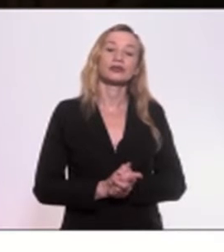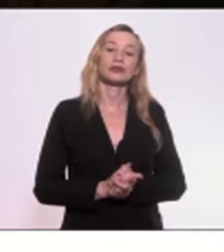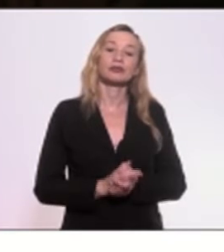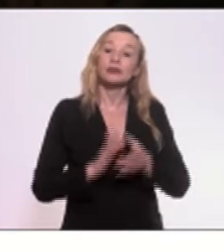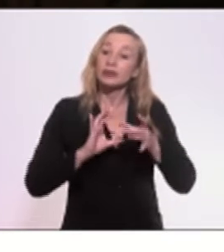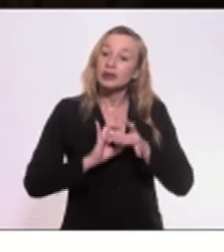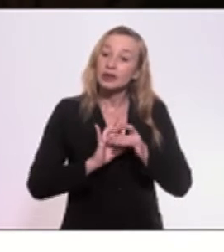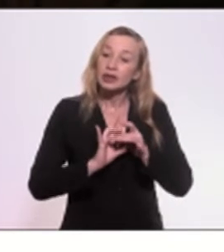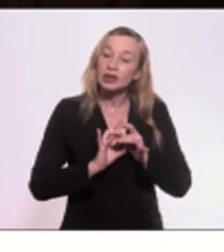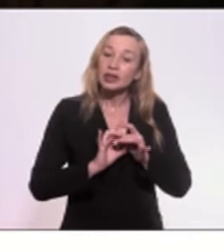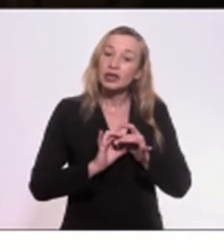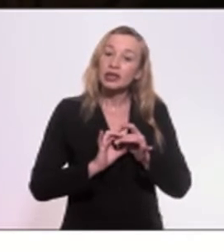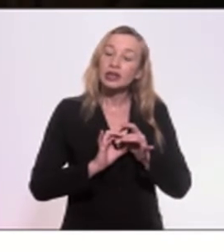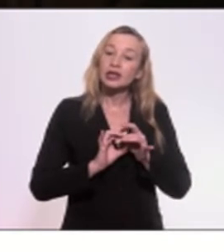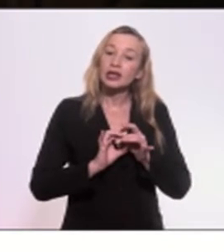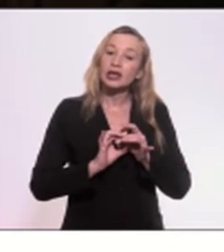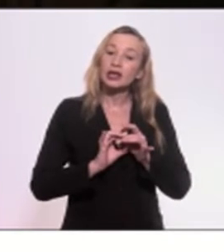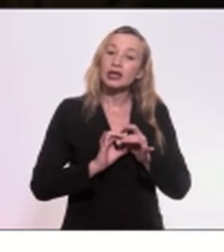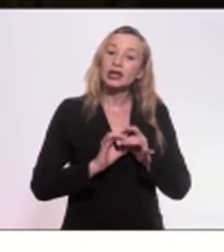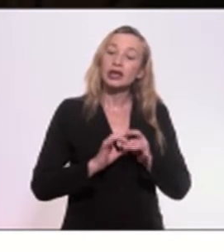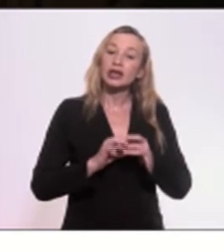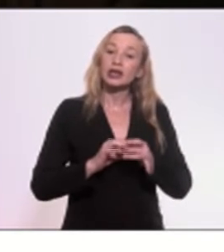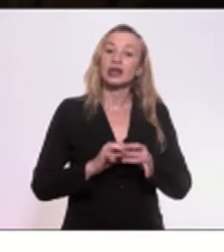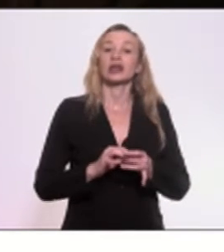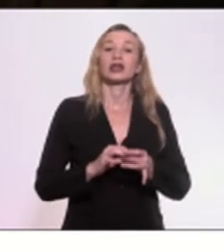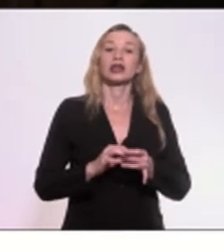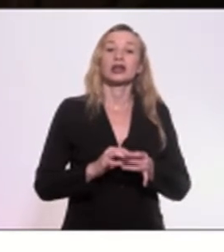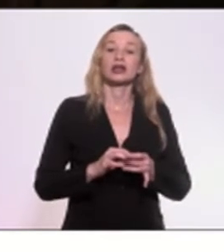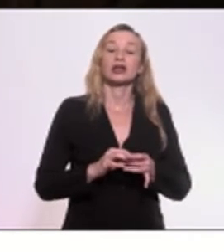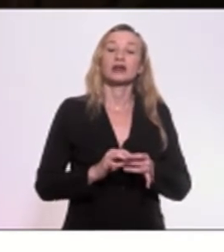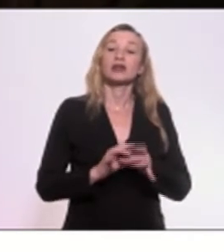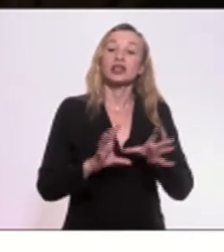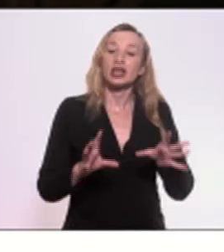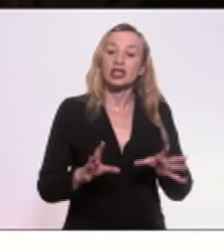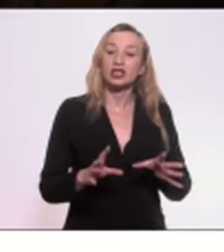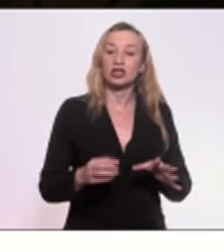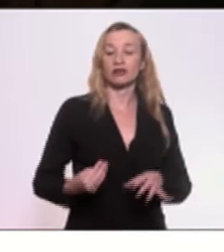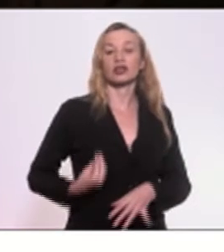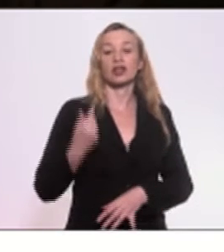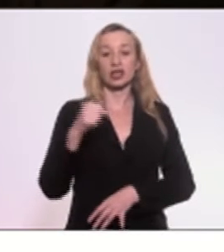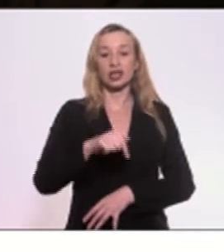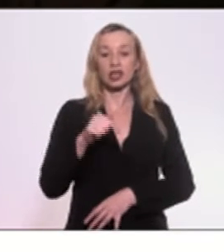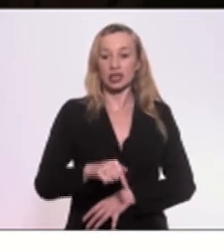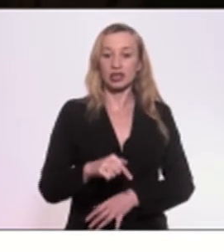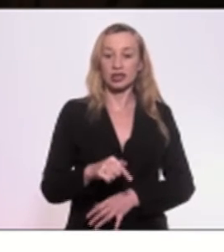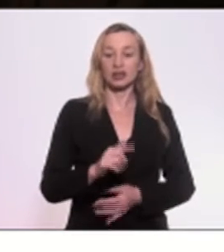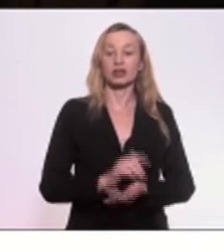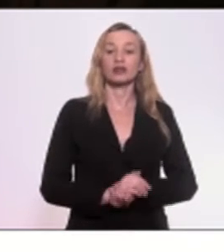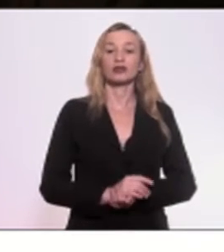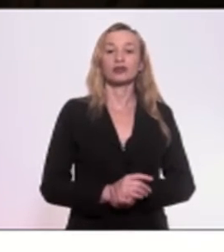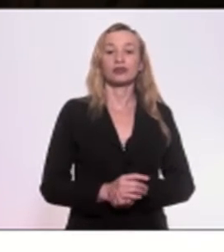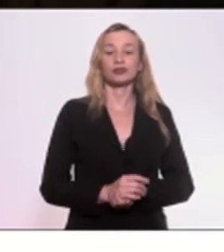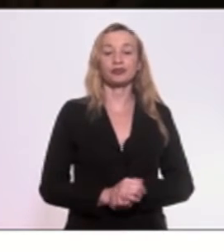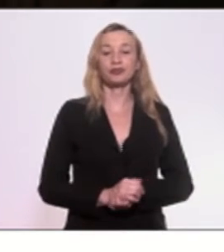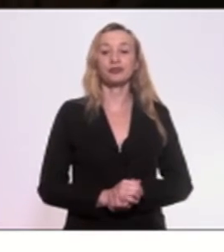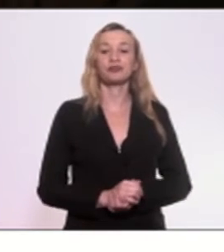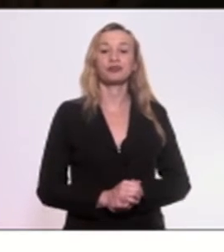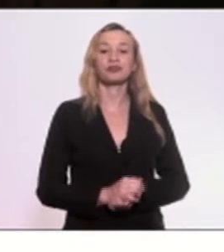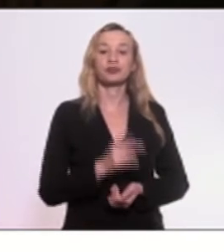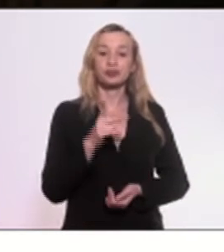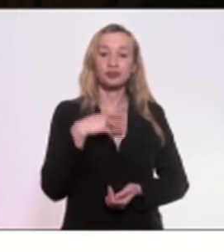aqui emitindo juízo de valor, Vossa Excelência me